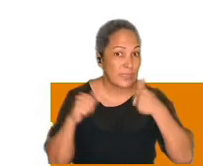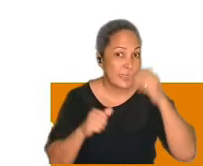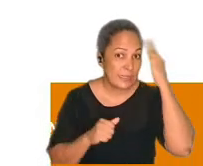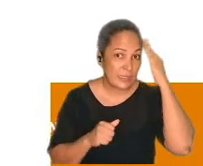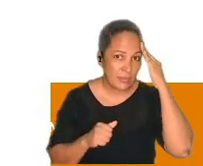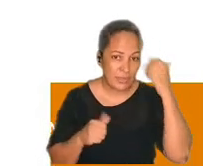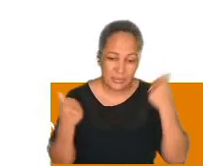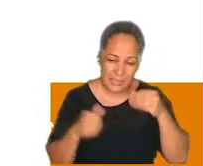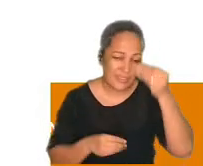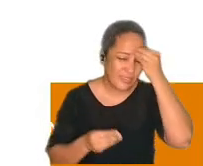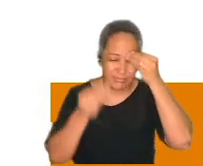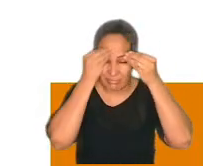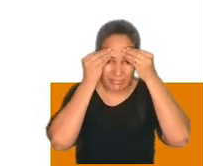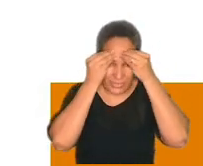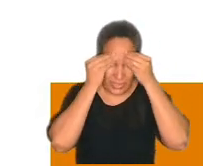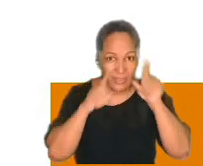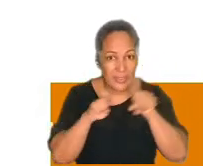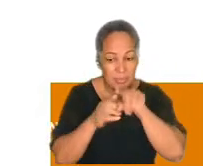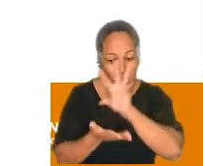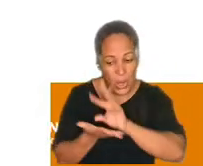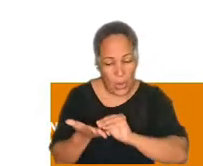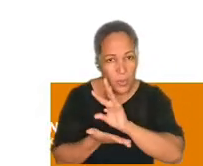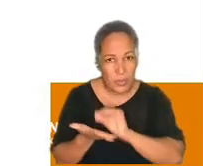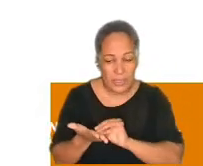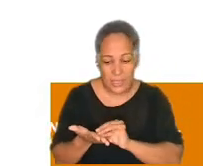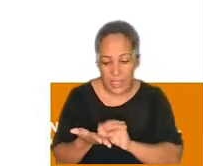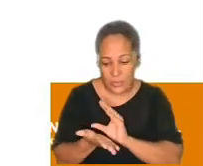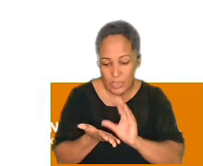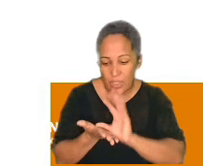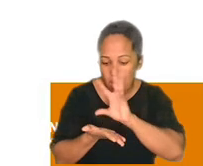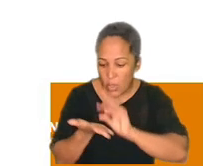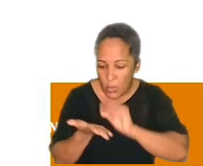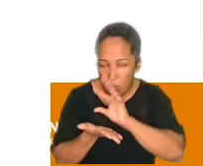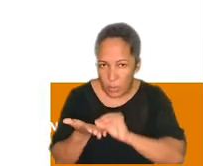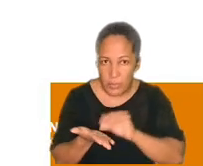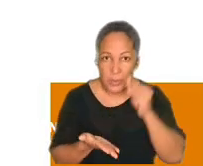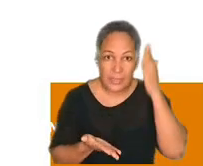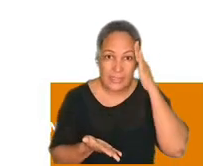que saber, tem que decorar isso, não tem jeito, tá bom? E anotar isso, assim, para ficar bem